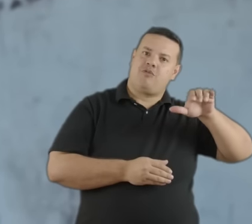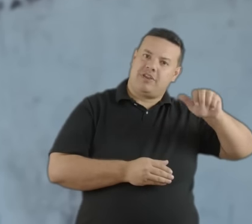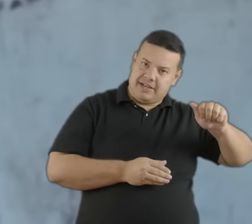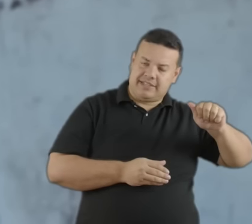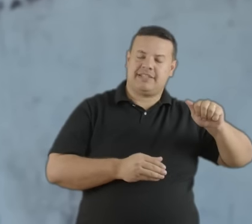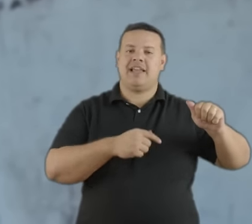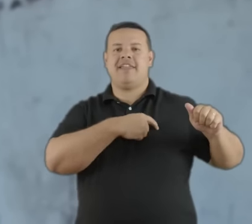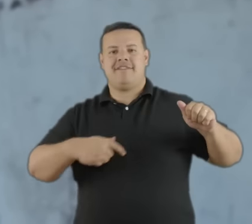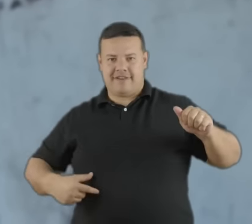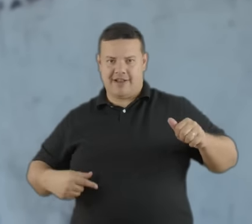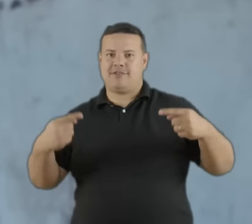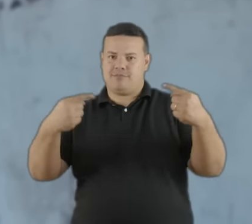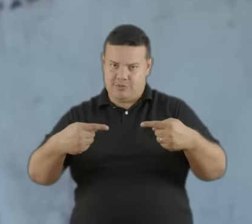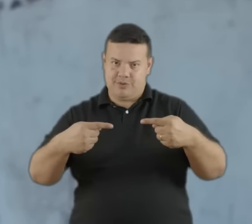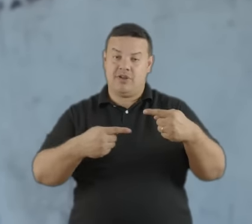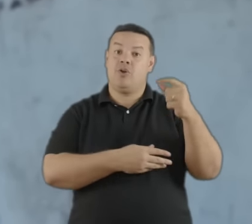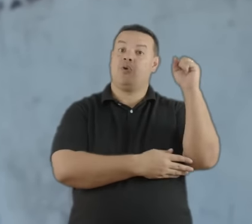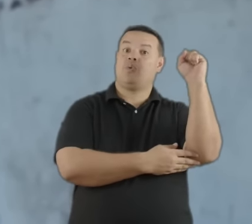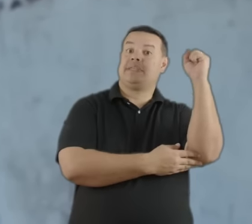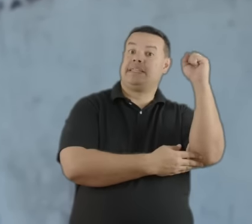O Sergipe perdeu para